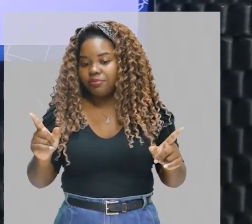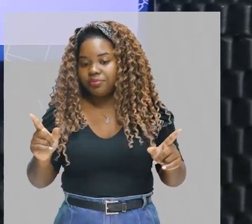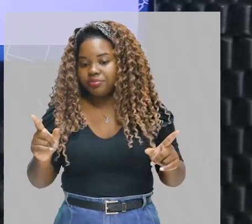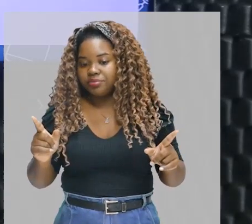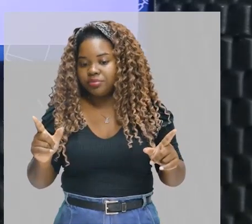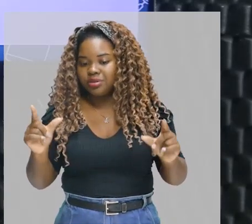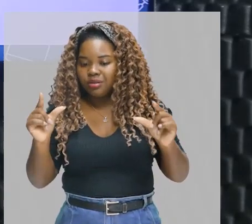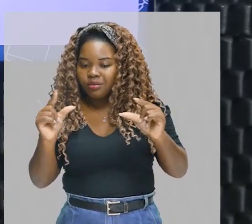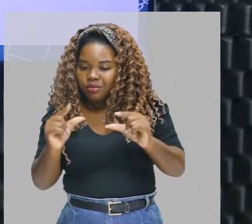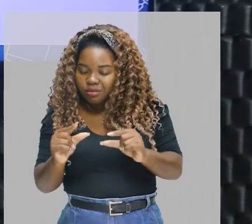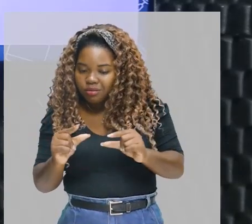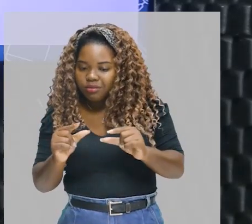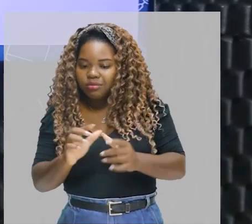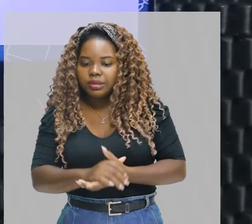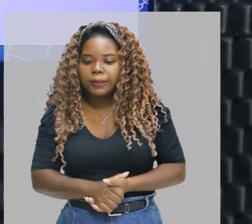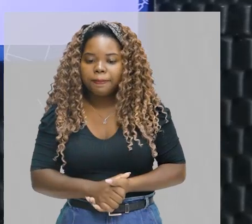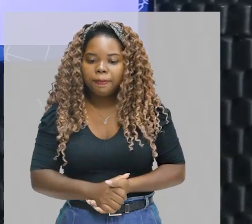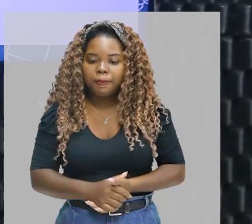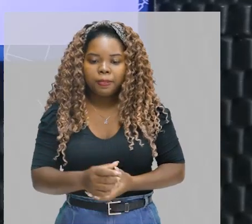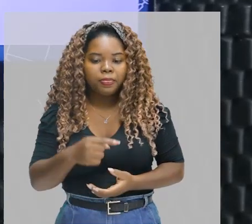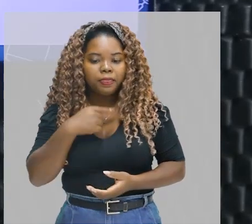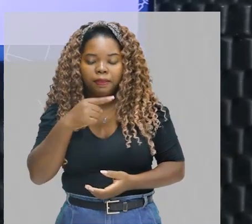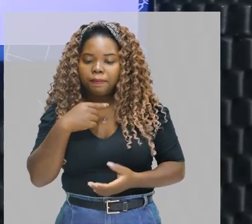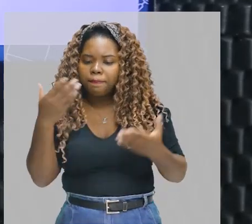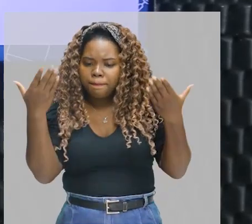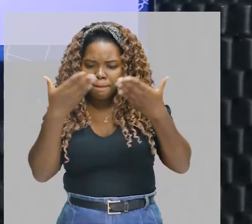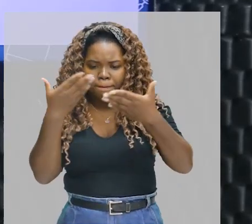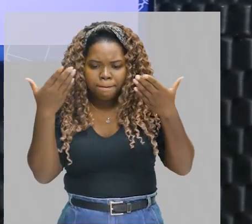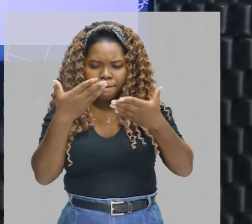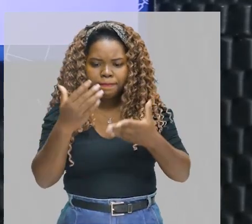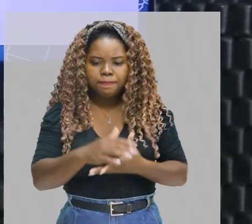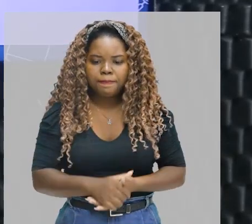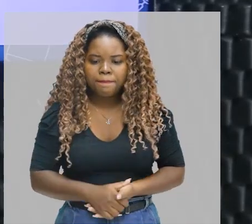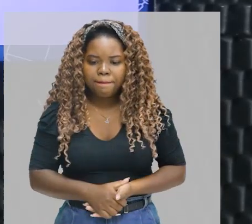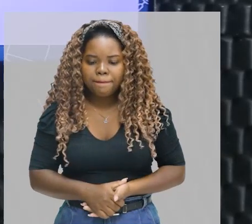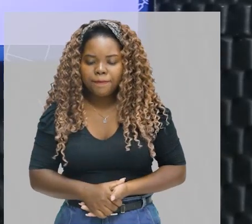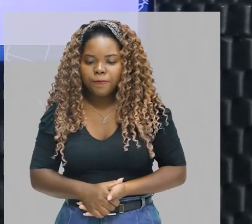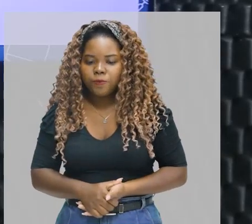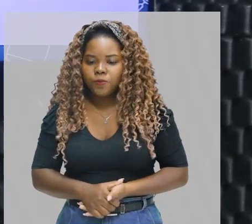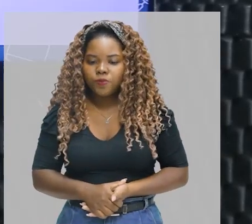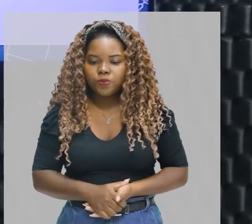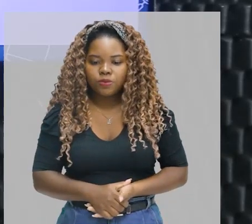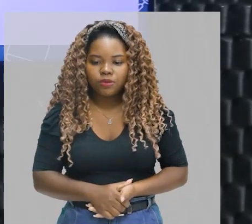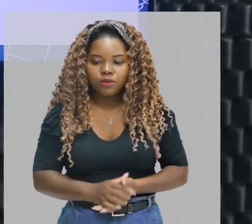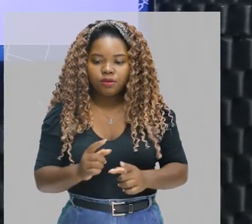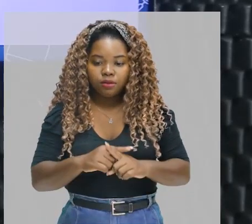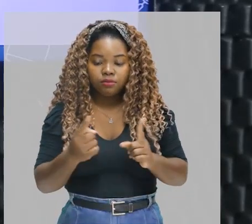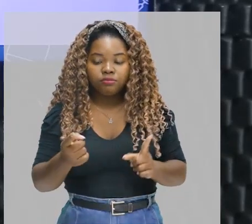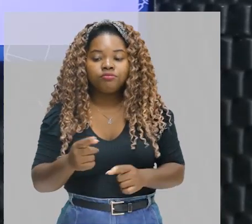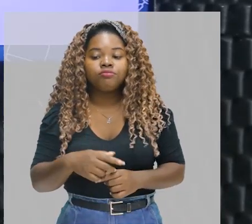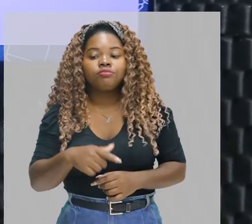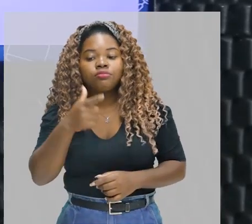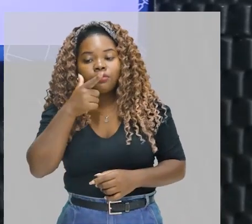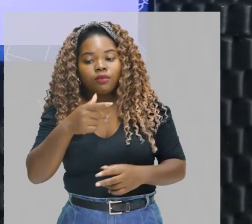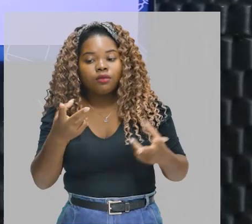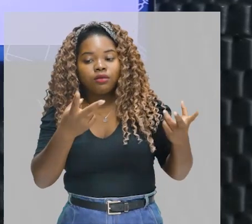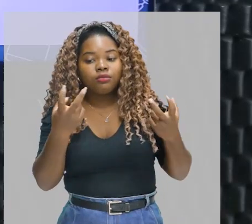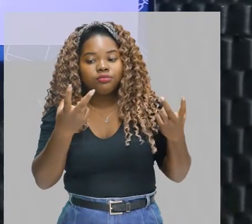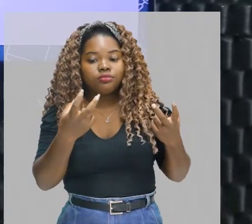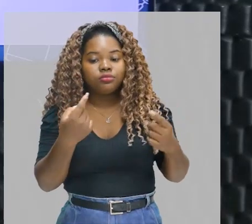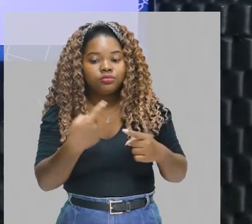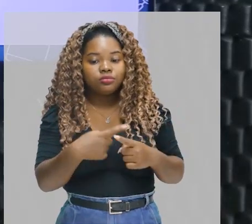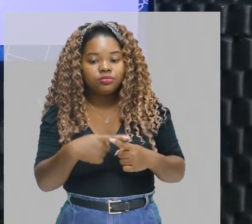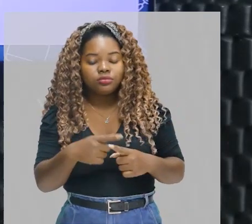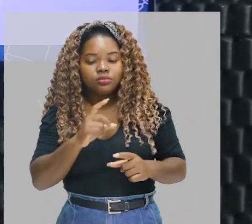ranhuras muito pequenas que a gente não consegue ver diretamente a olho nu, certo? Mas a gente consegue perceber porque ele gera